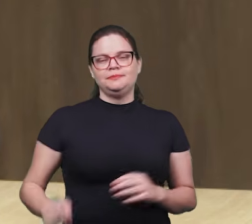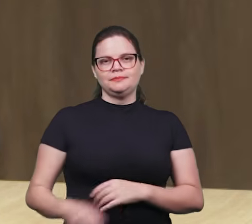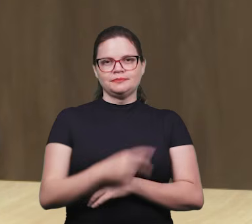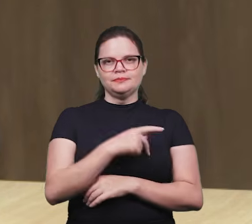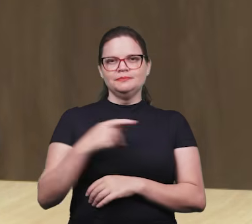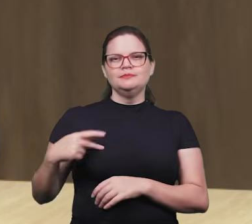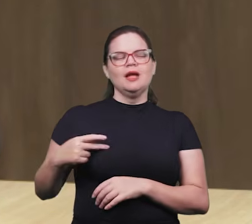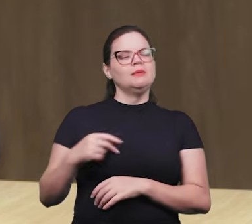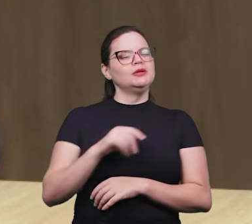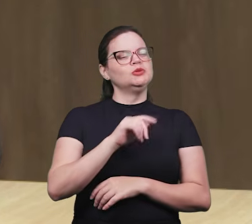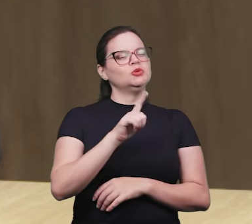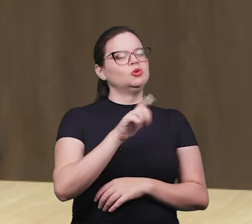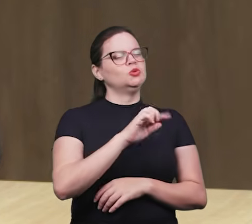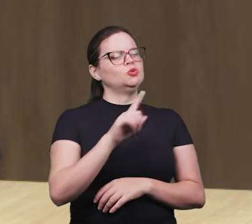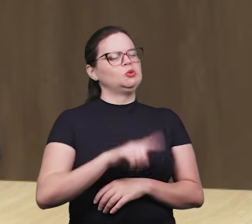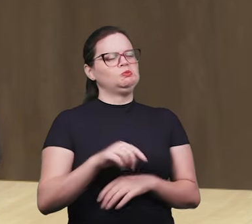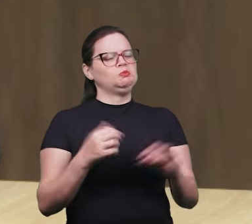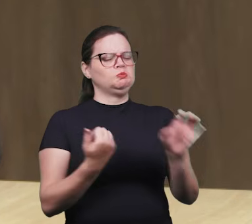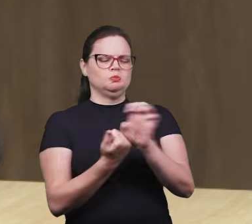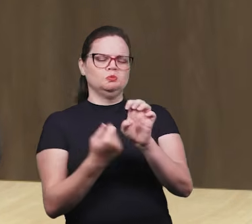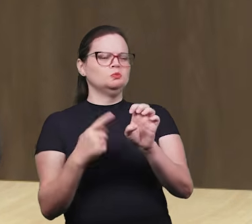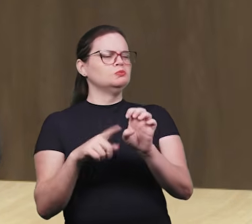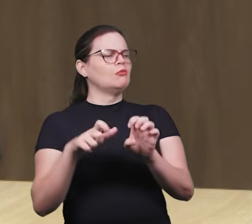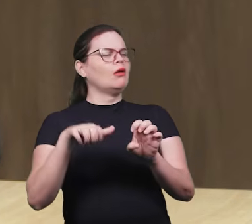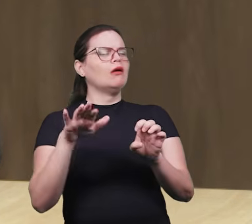Luiz, quem foi Eliseu?